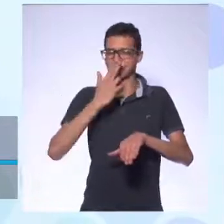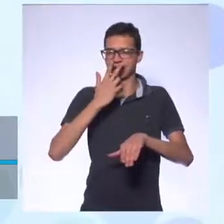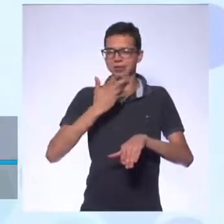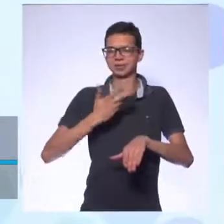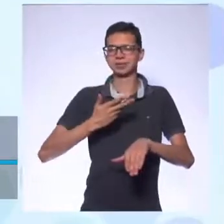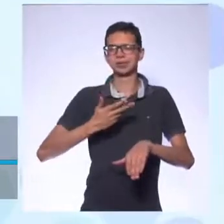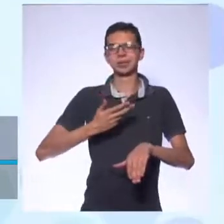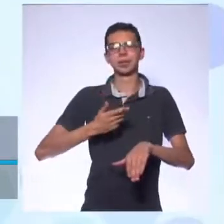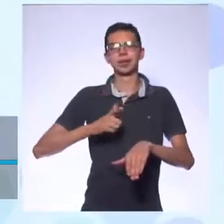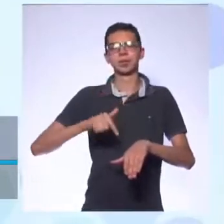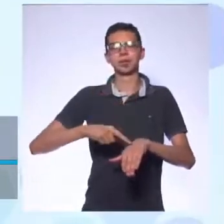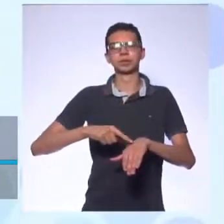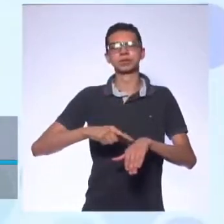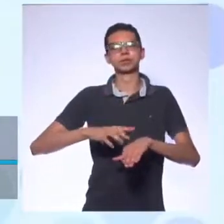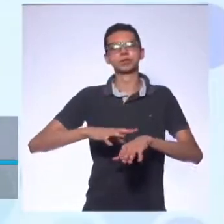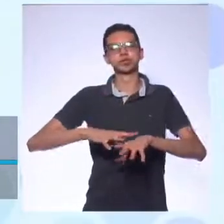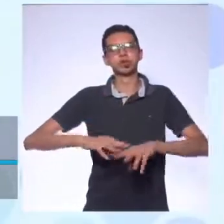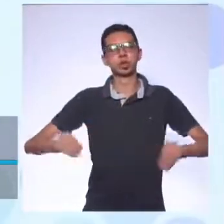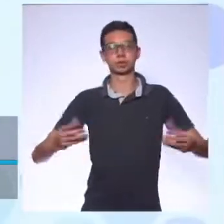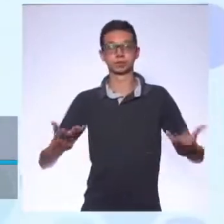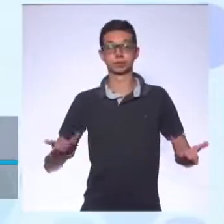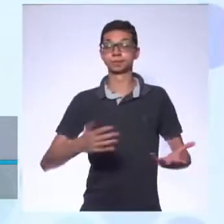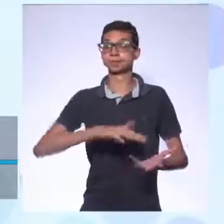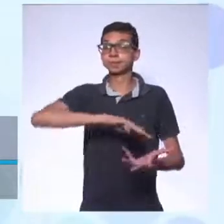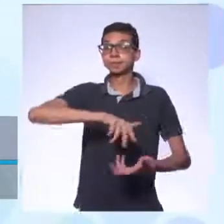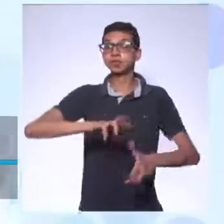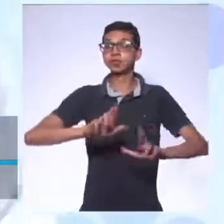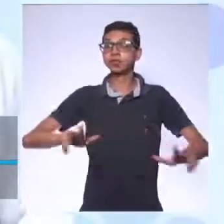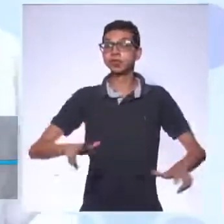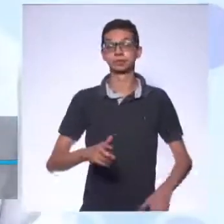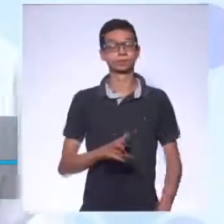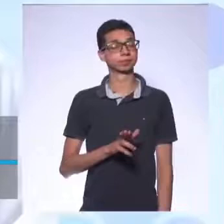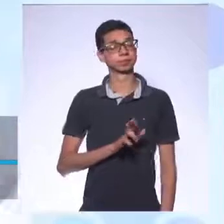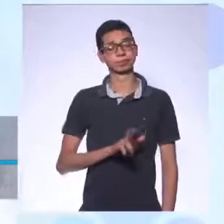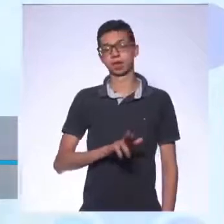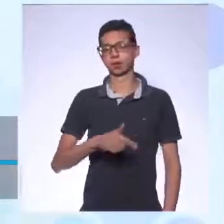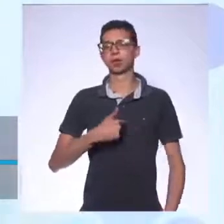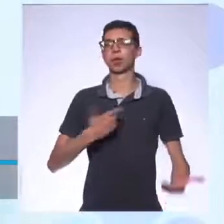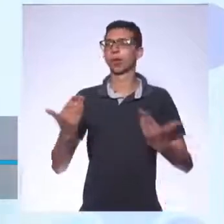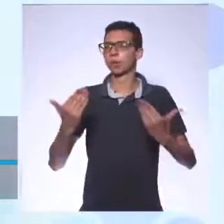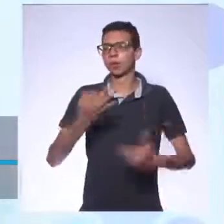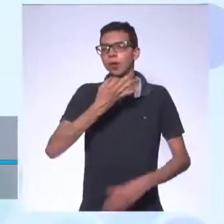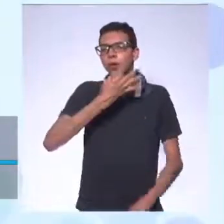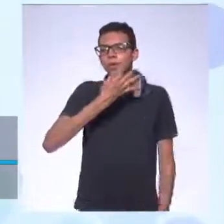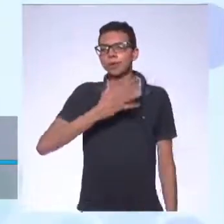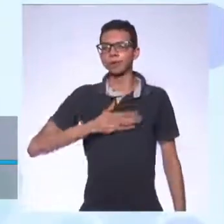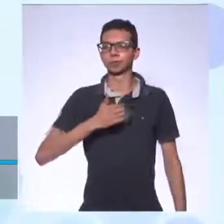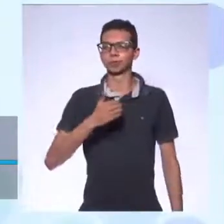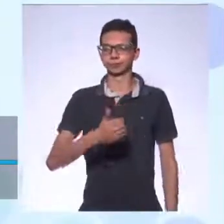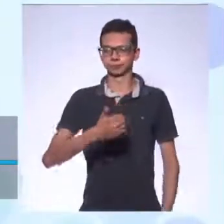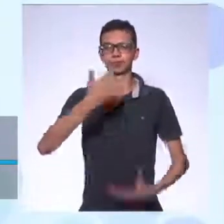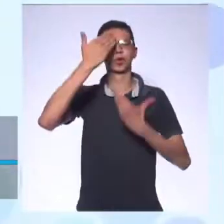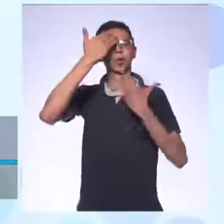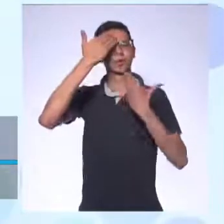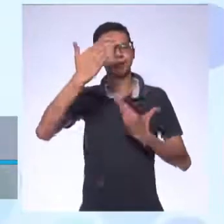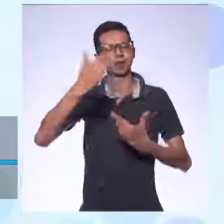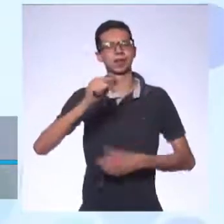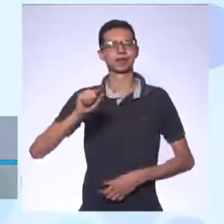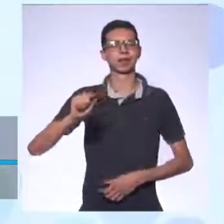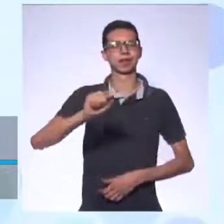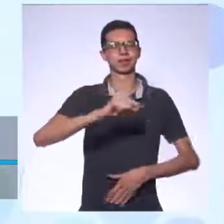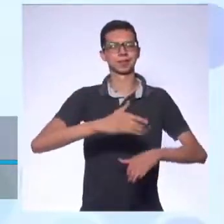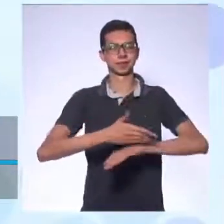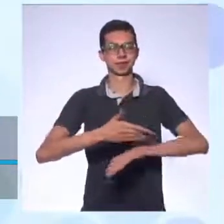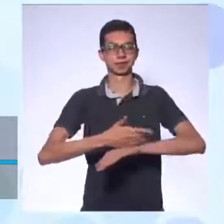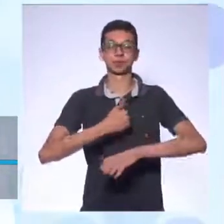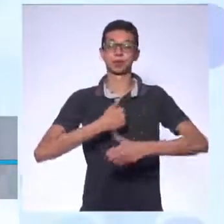não. Tá? Aí é minha opinião. Tá bom? Mas obrigado pela participação de todos. Mas quando eu falo assim de